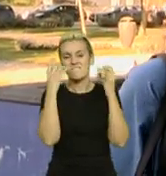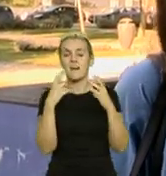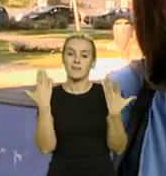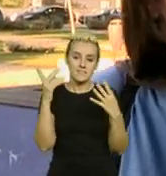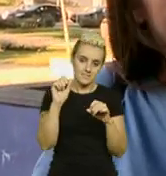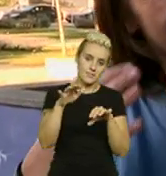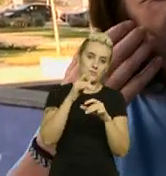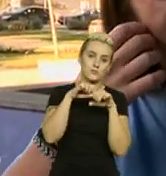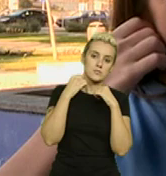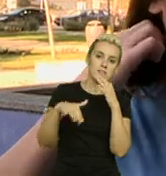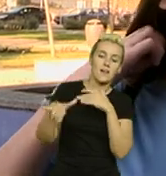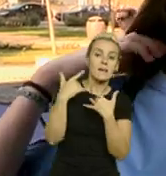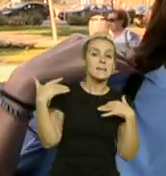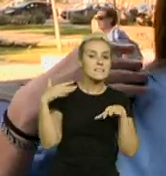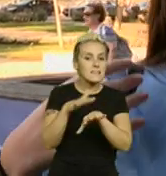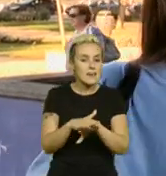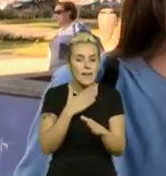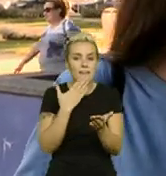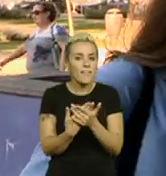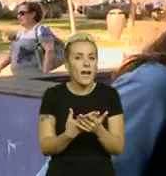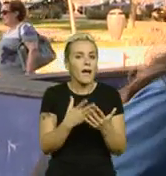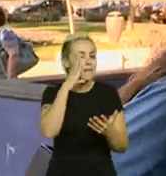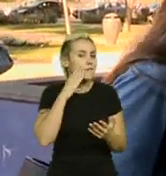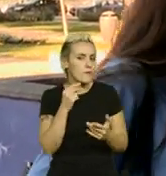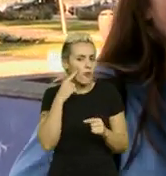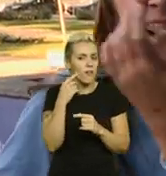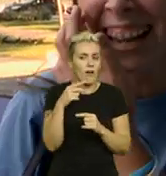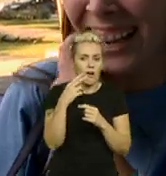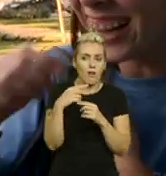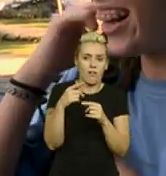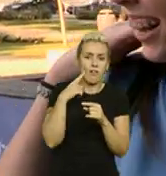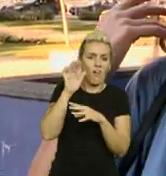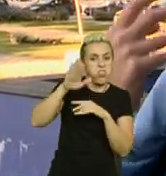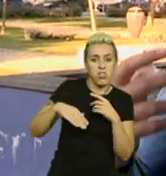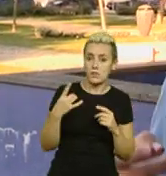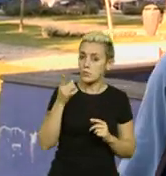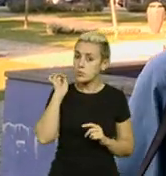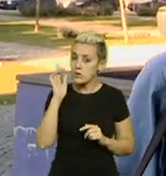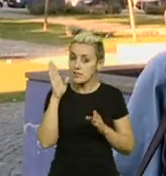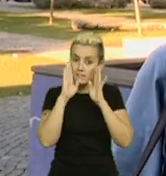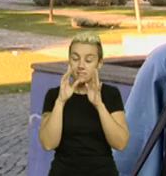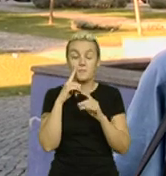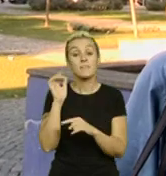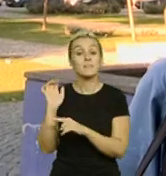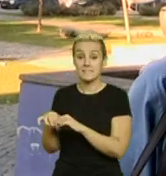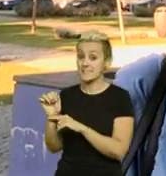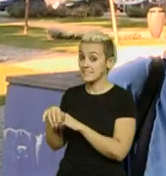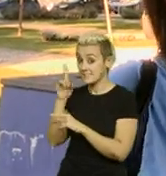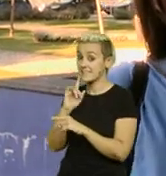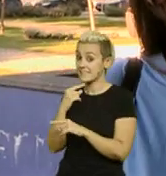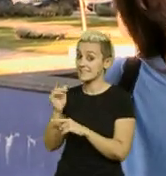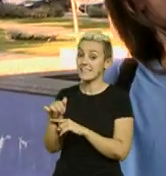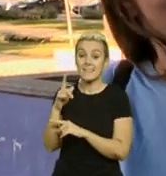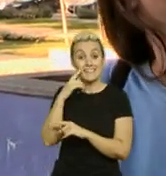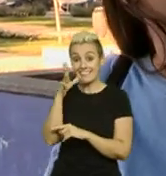integração integração não é humilhação olha só a tensão sim eu acho